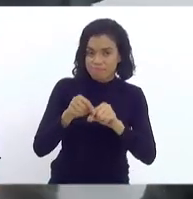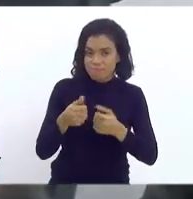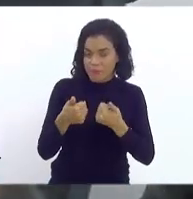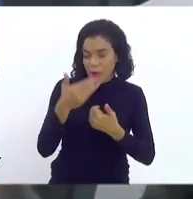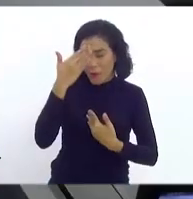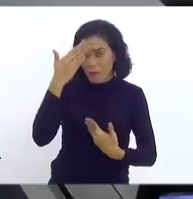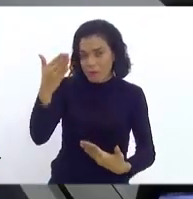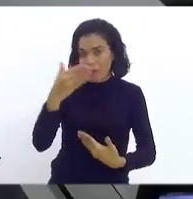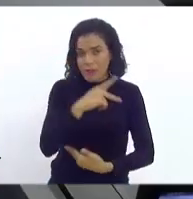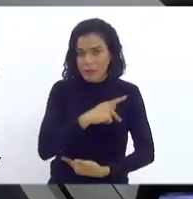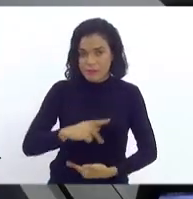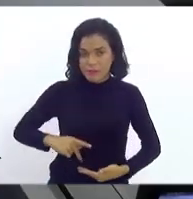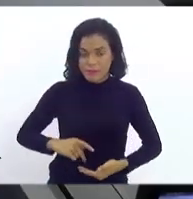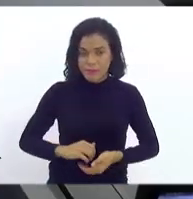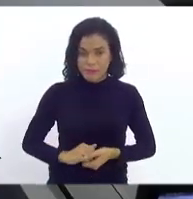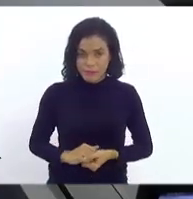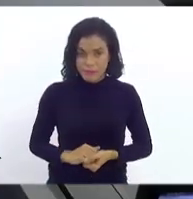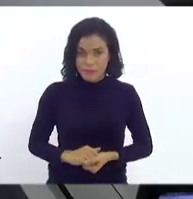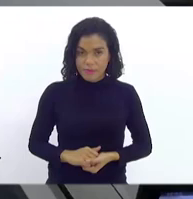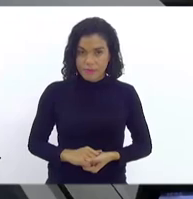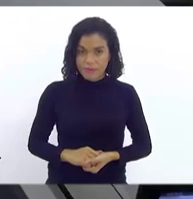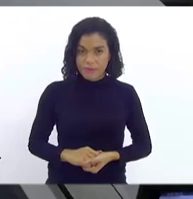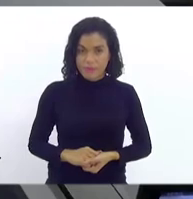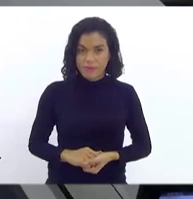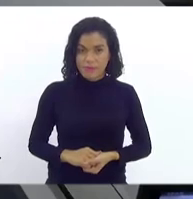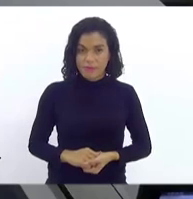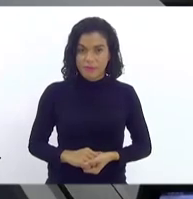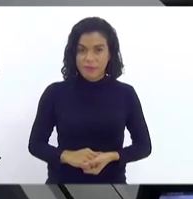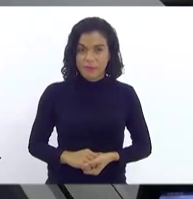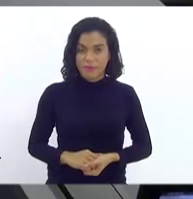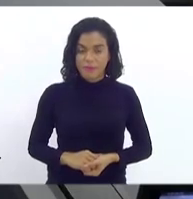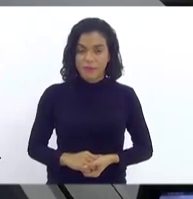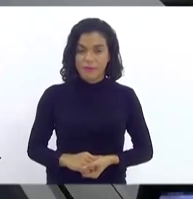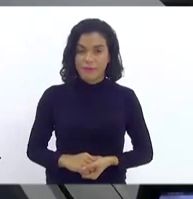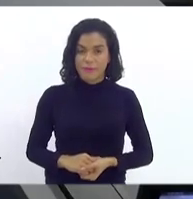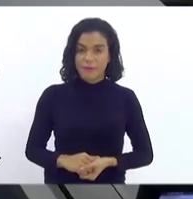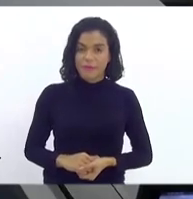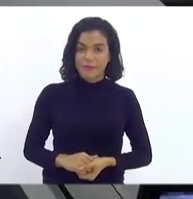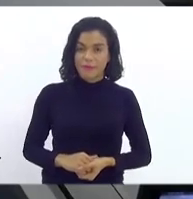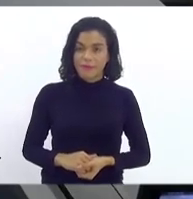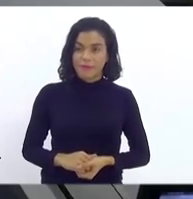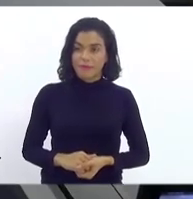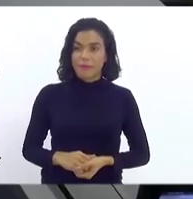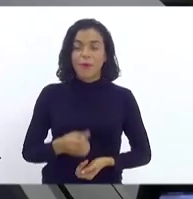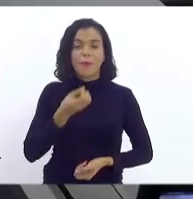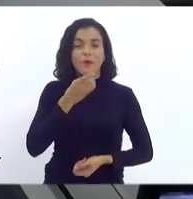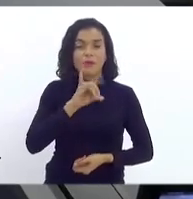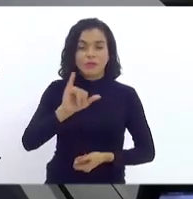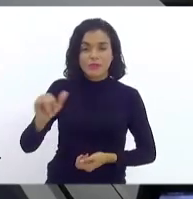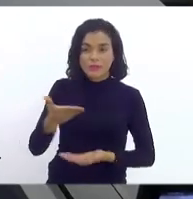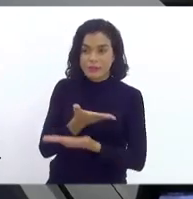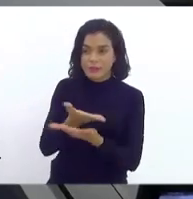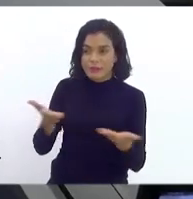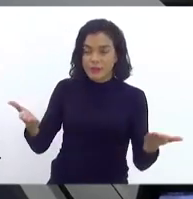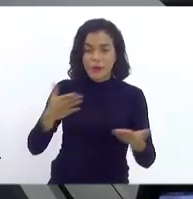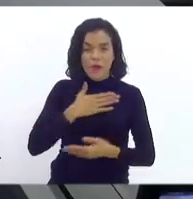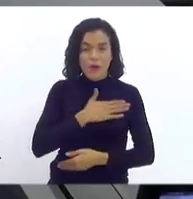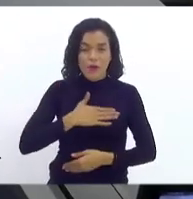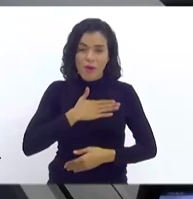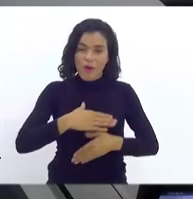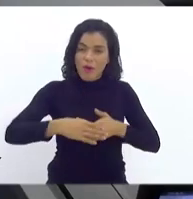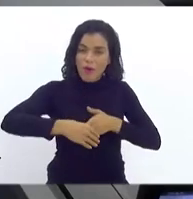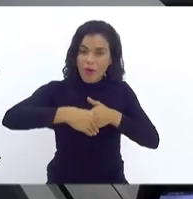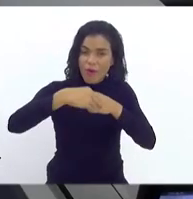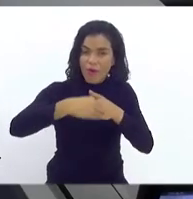Obrigado, Excelência. Boa, Bom dia a todos. Aí gostaria de cumprimentar